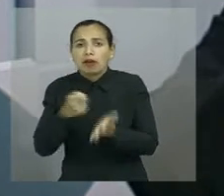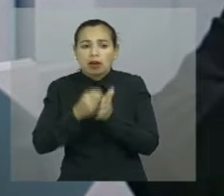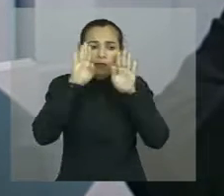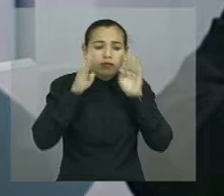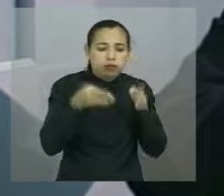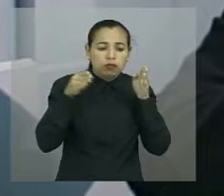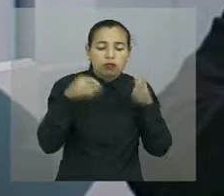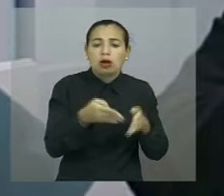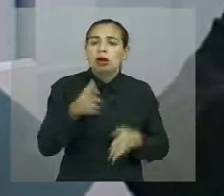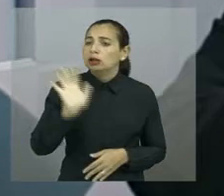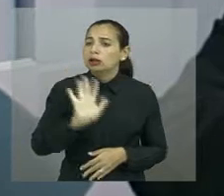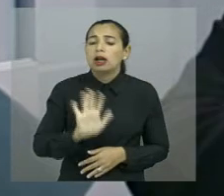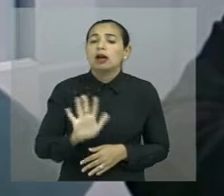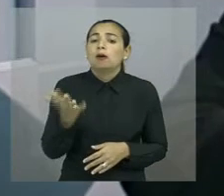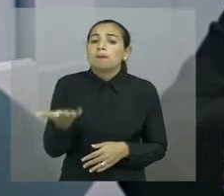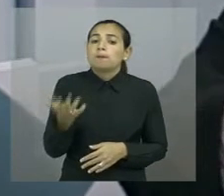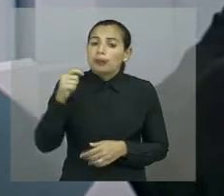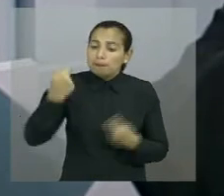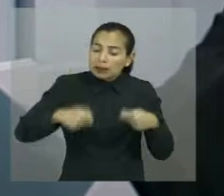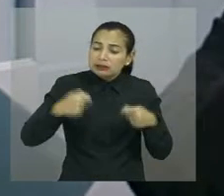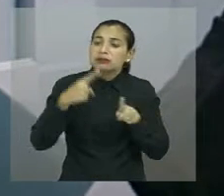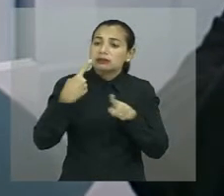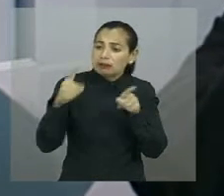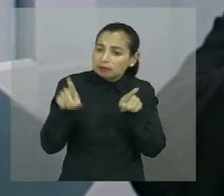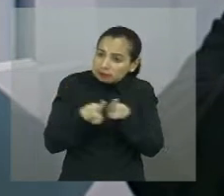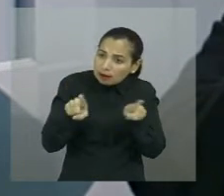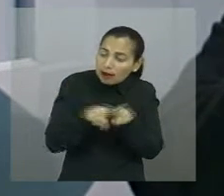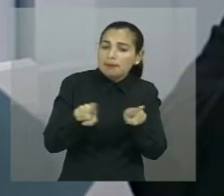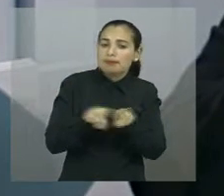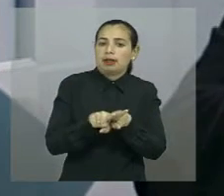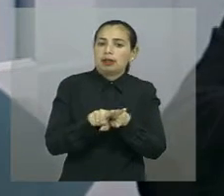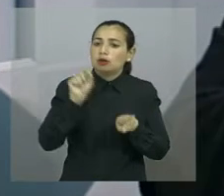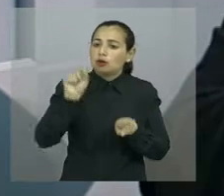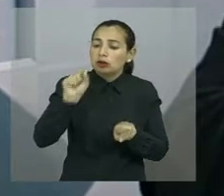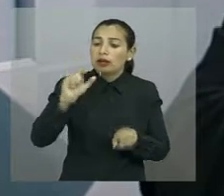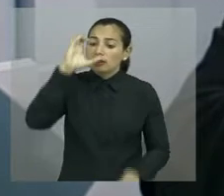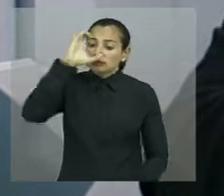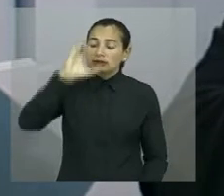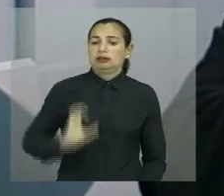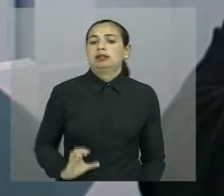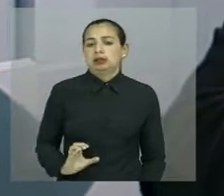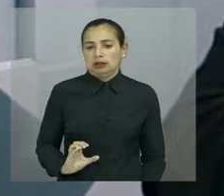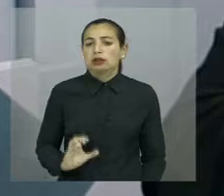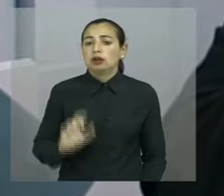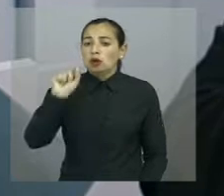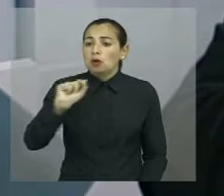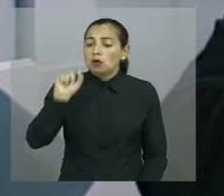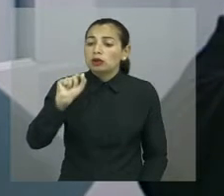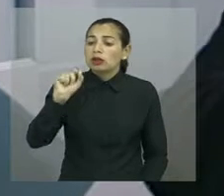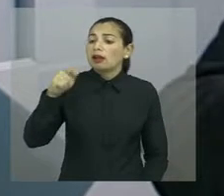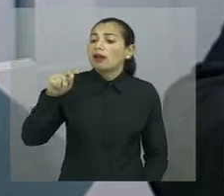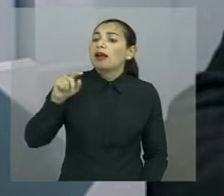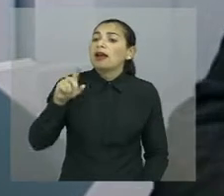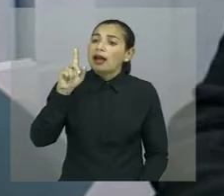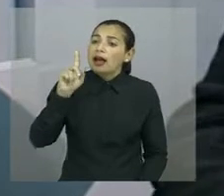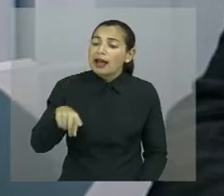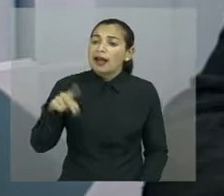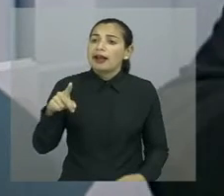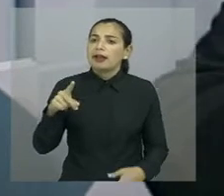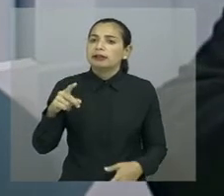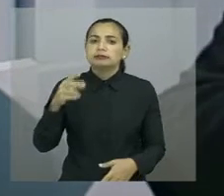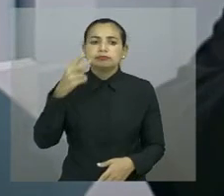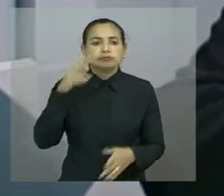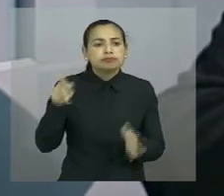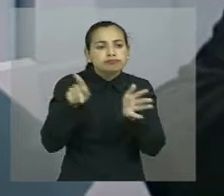vezes se fala de uma maneira muito simplista, mas cidadania diz respeito muito ao sentimento de